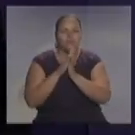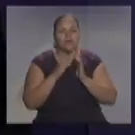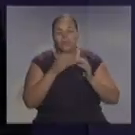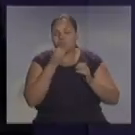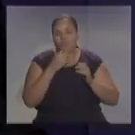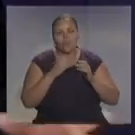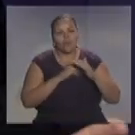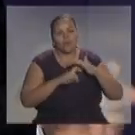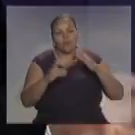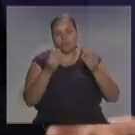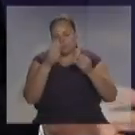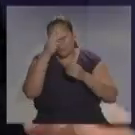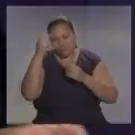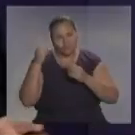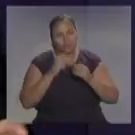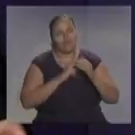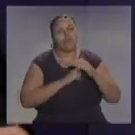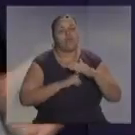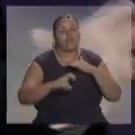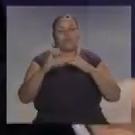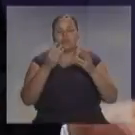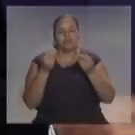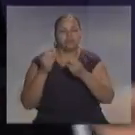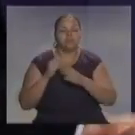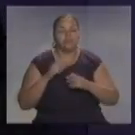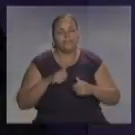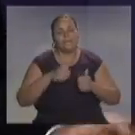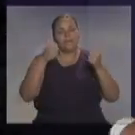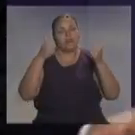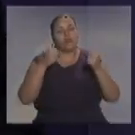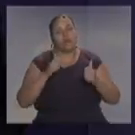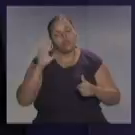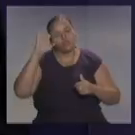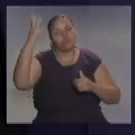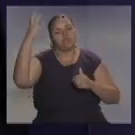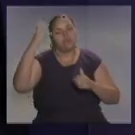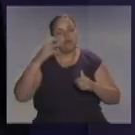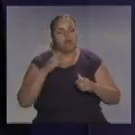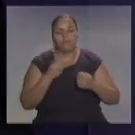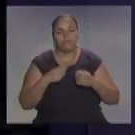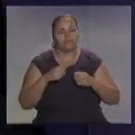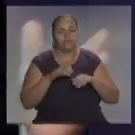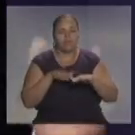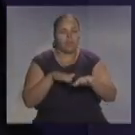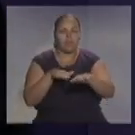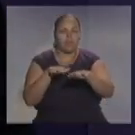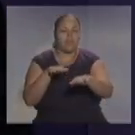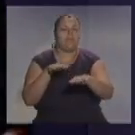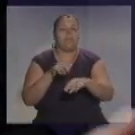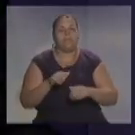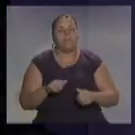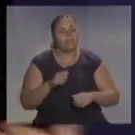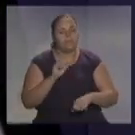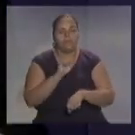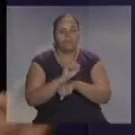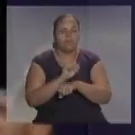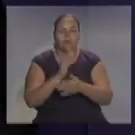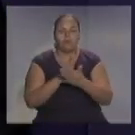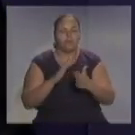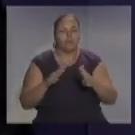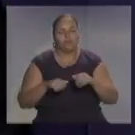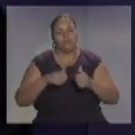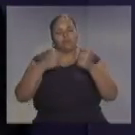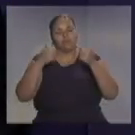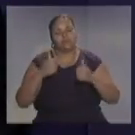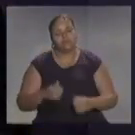solução. Mobilidade, a gente encara essa visão do transporte de massa é a solução para que a gente possa andar nessa cidade que a gente diz e eu considero ser